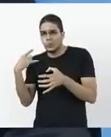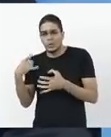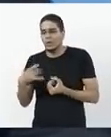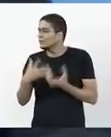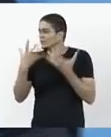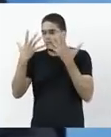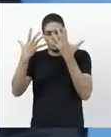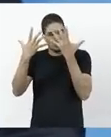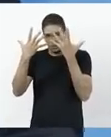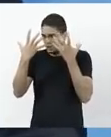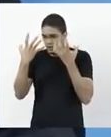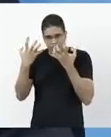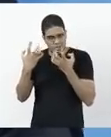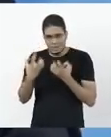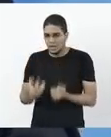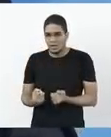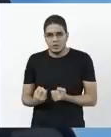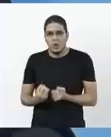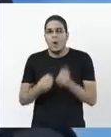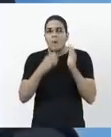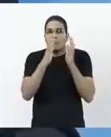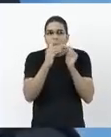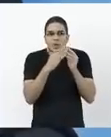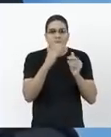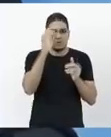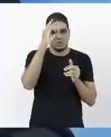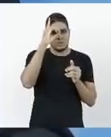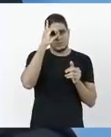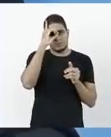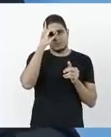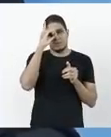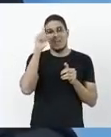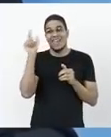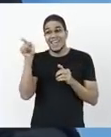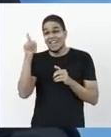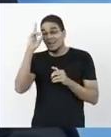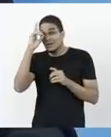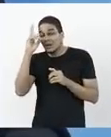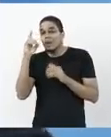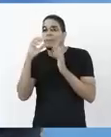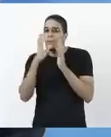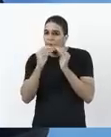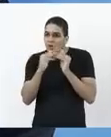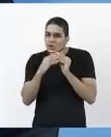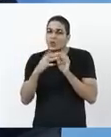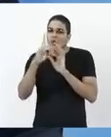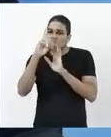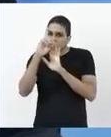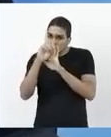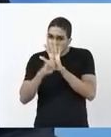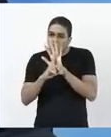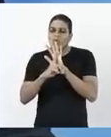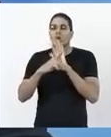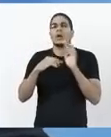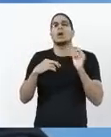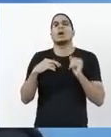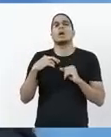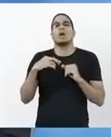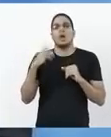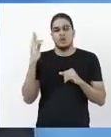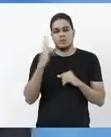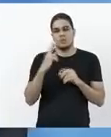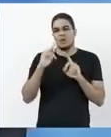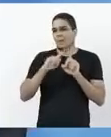indeferiu o pleito do candidato Edmilson Rodrigues, baseado na mesma premissa de que não houve